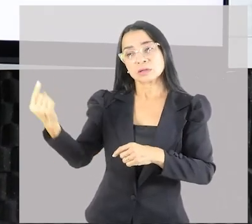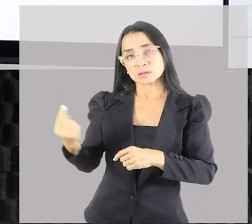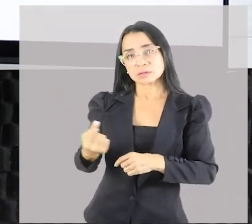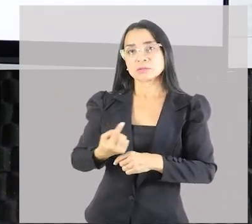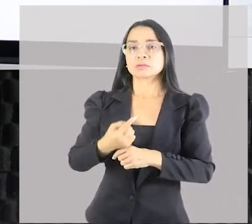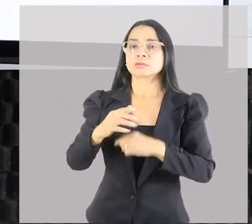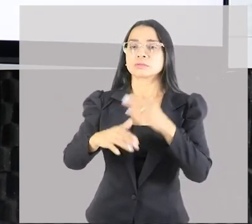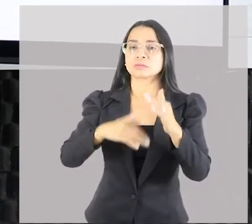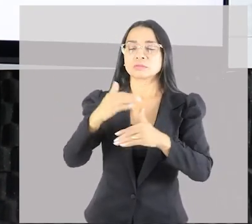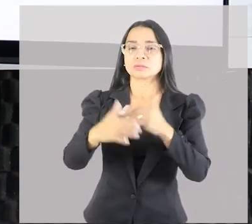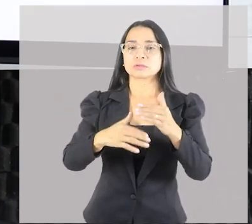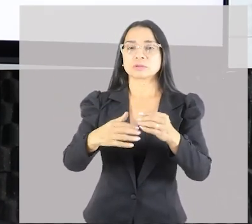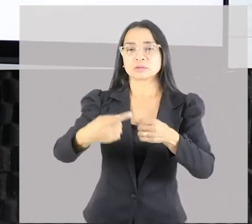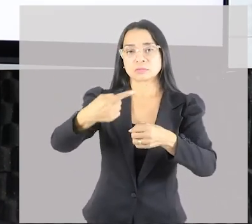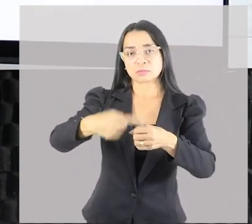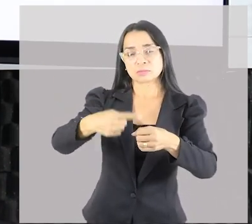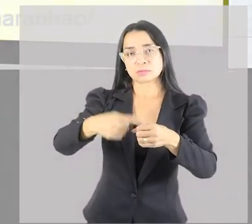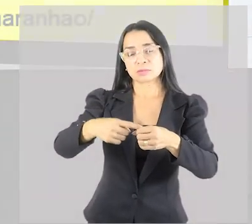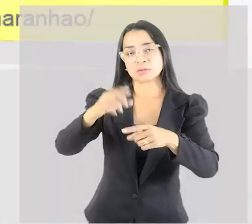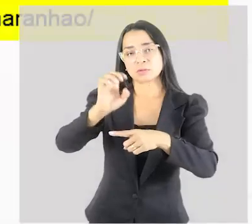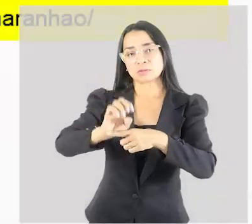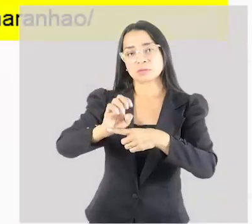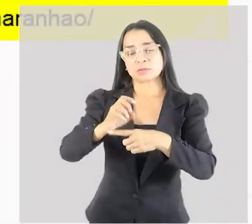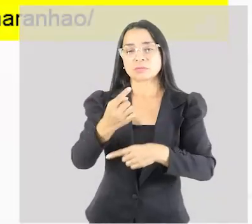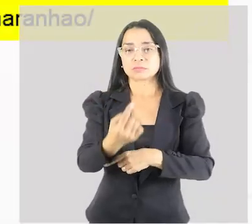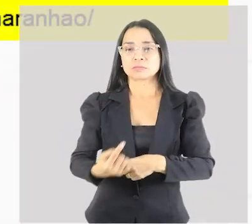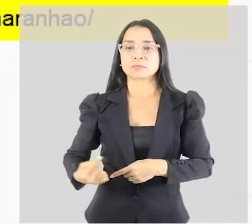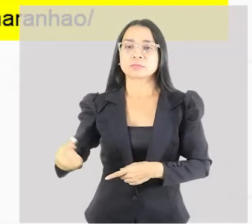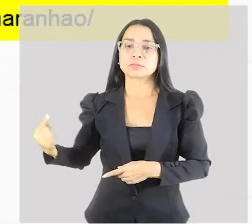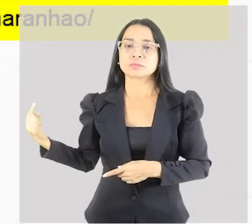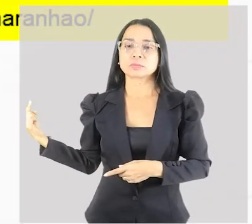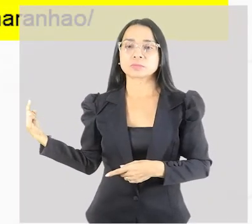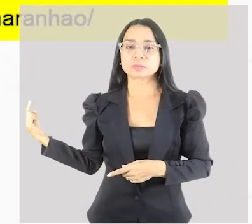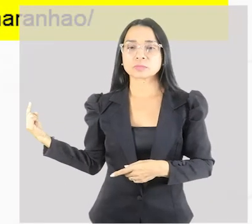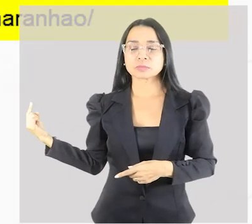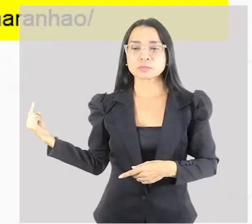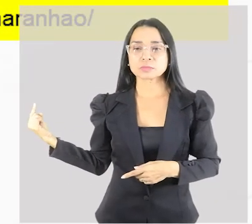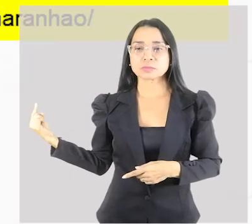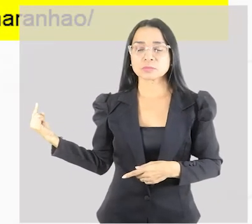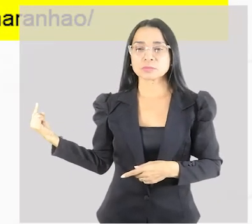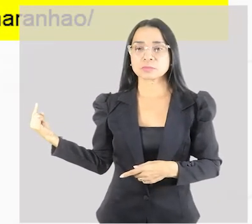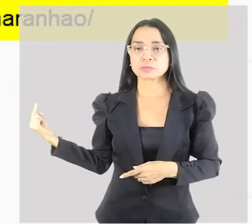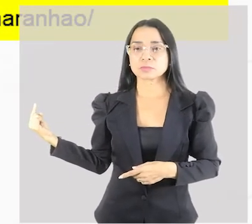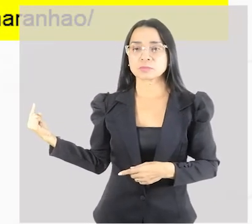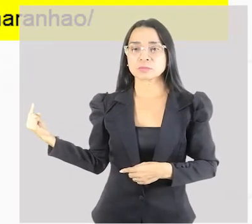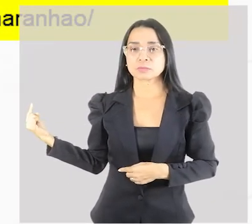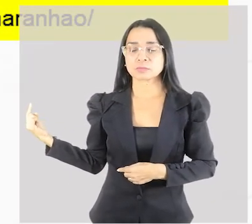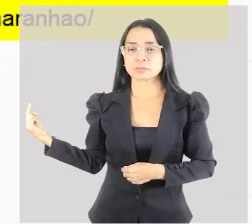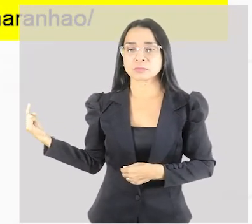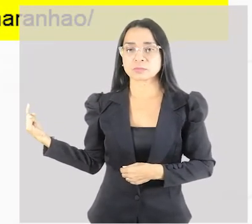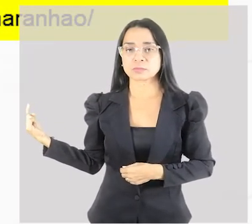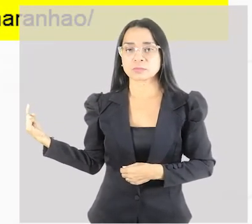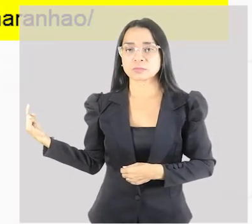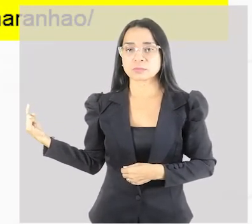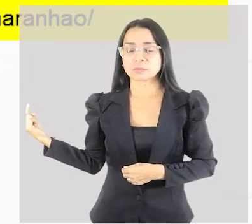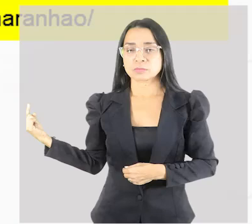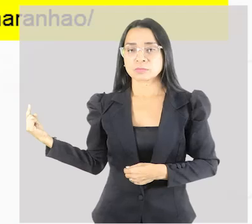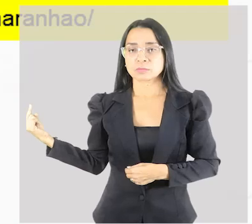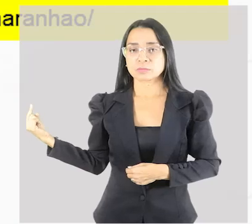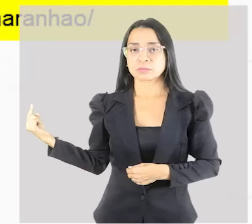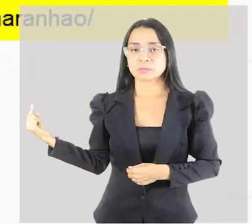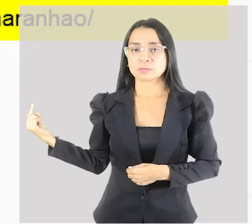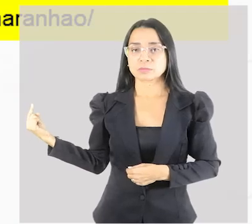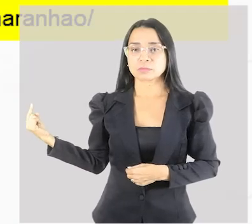do interior do estado. Ele surge na porção norte do estado e os sotaques os municípios mais conhecidos são São Bento,